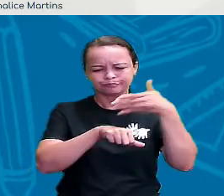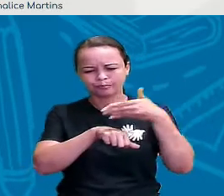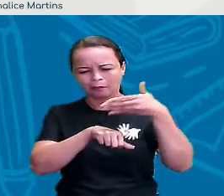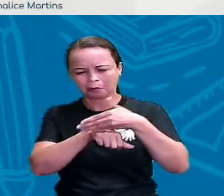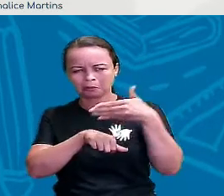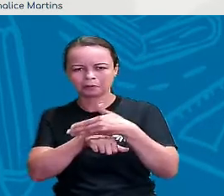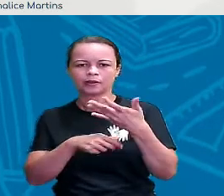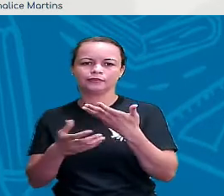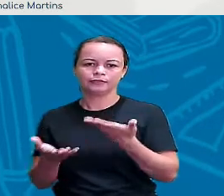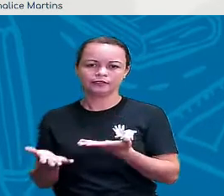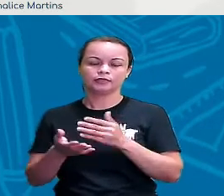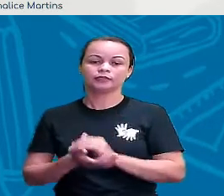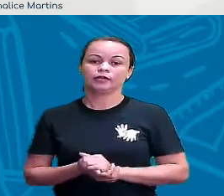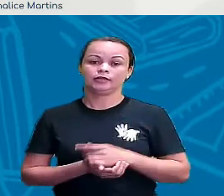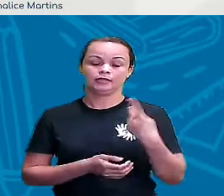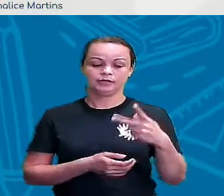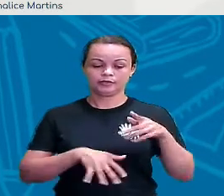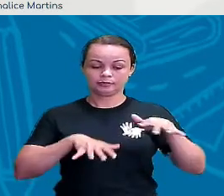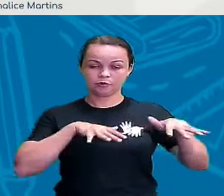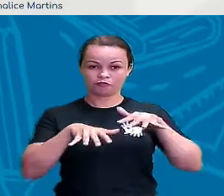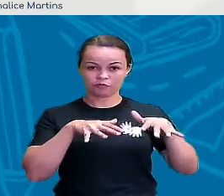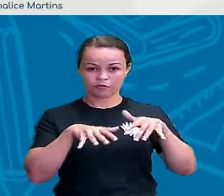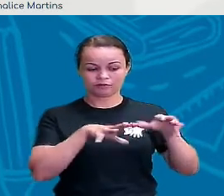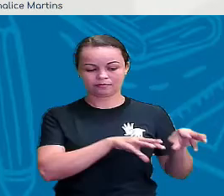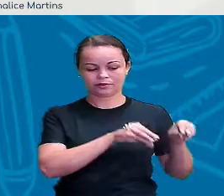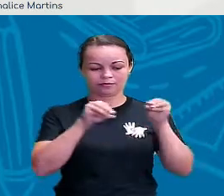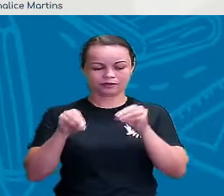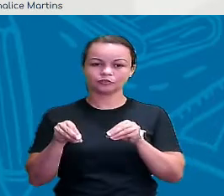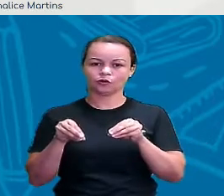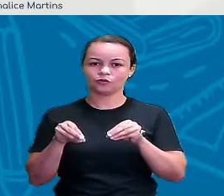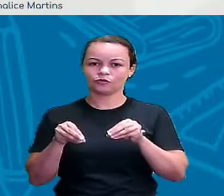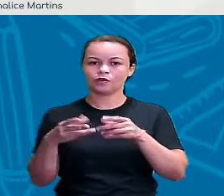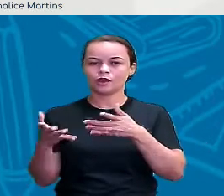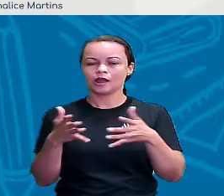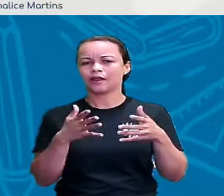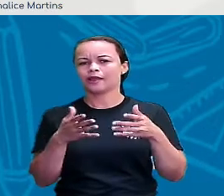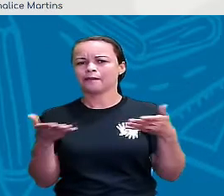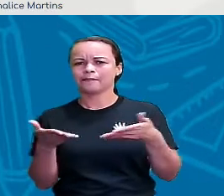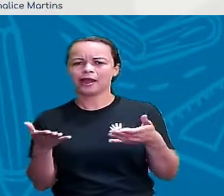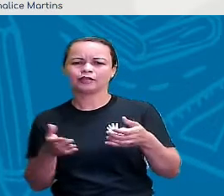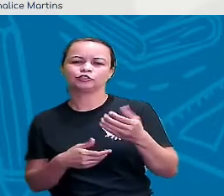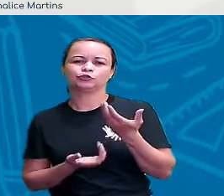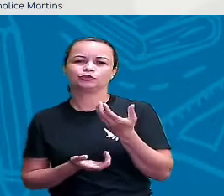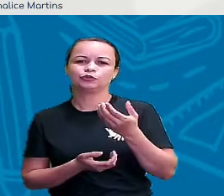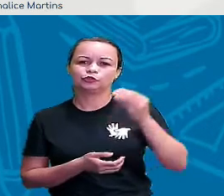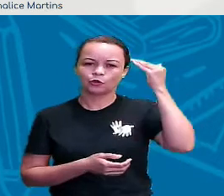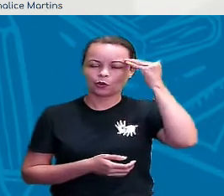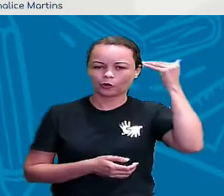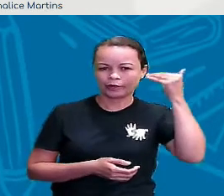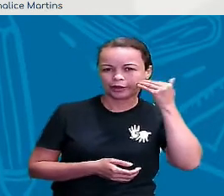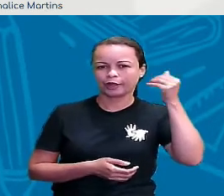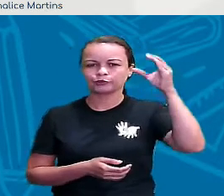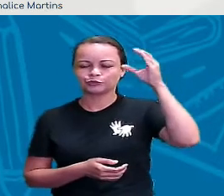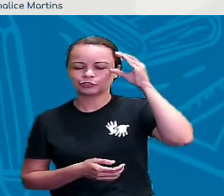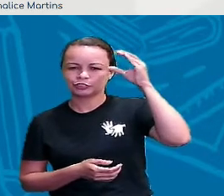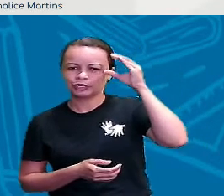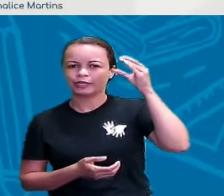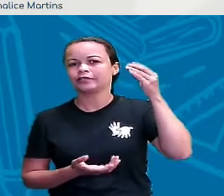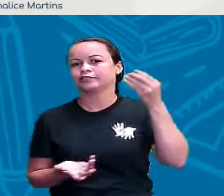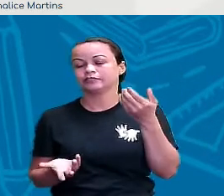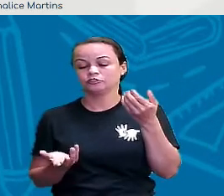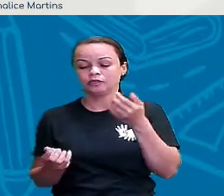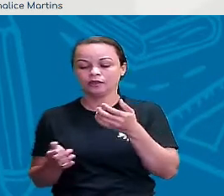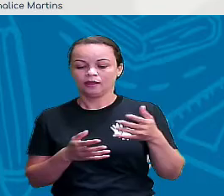aí esse movimento migratório agora é muito mais dos coreanos, chineses, bolivianos,